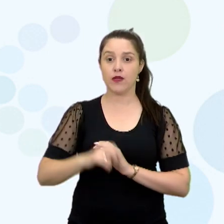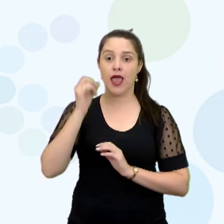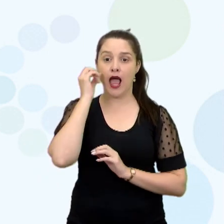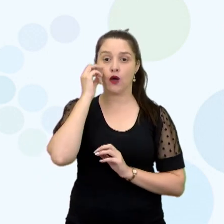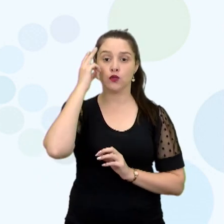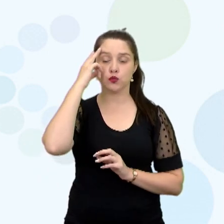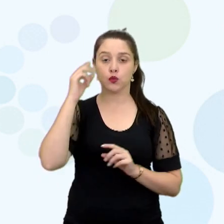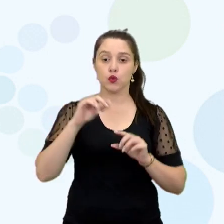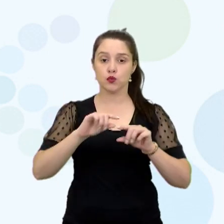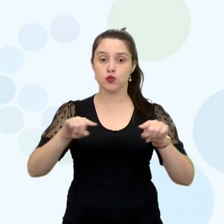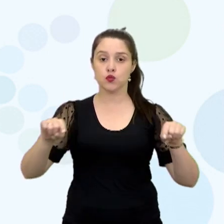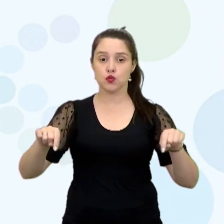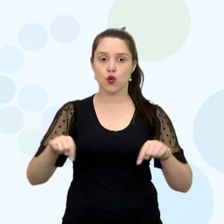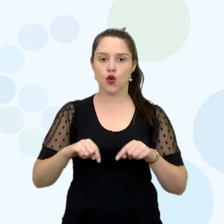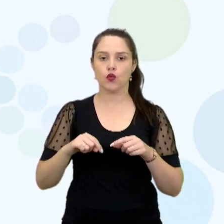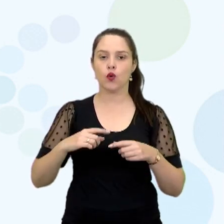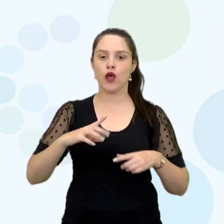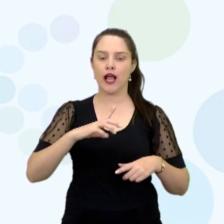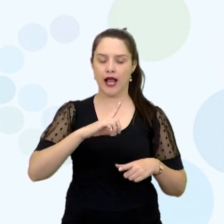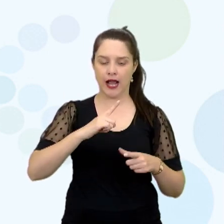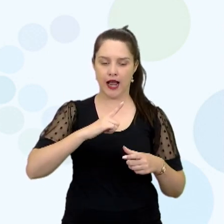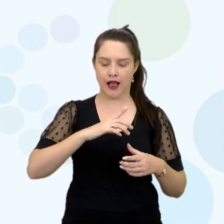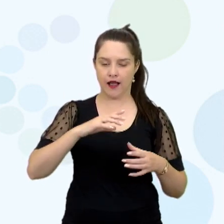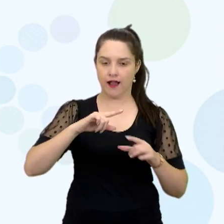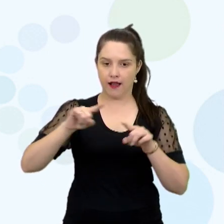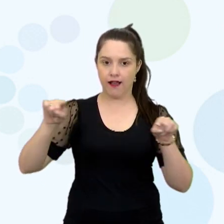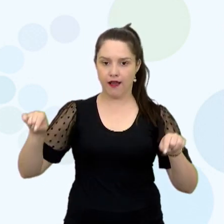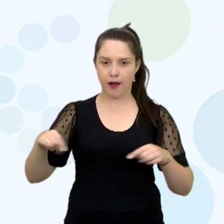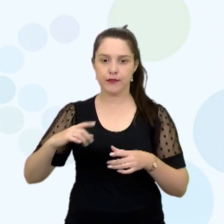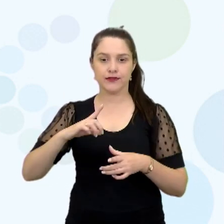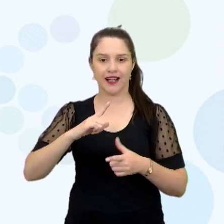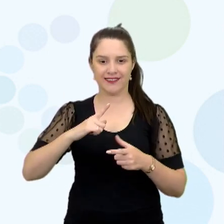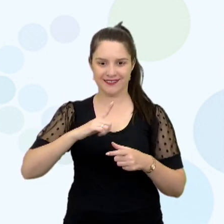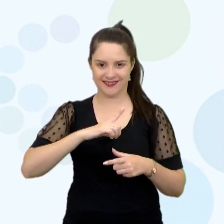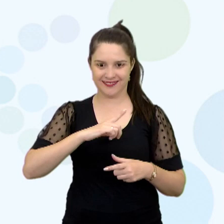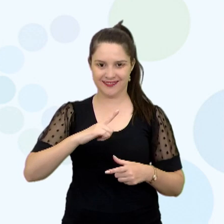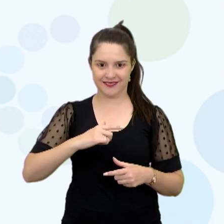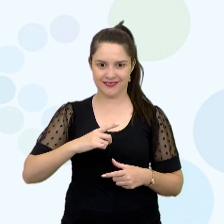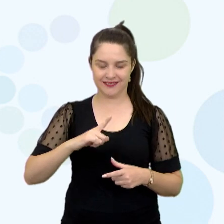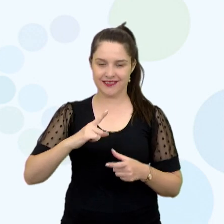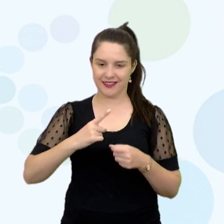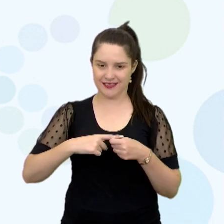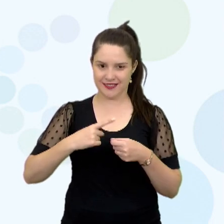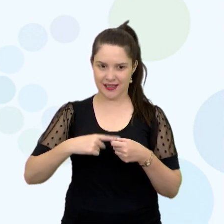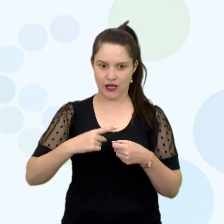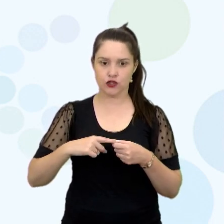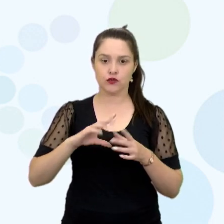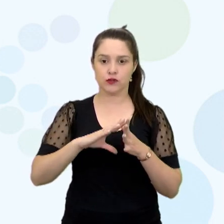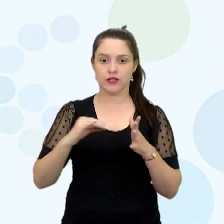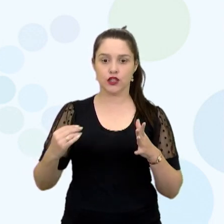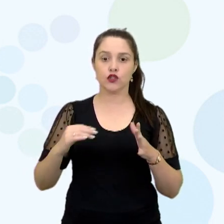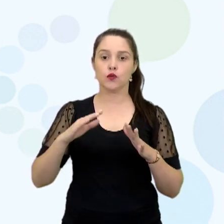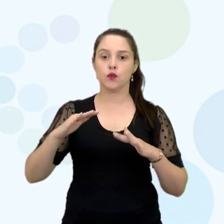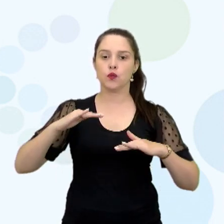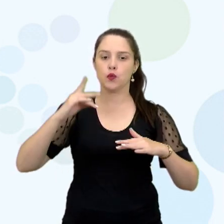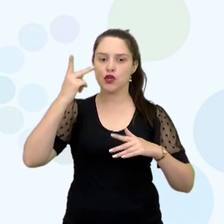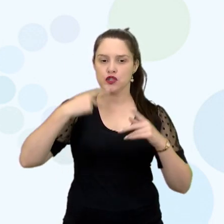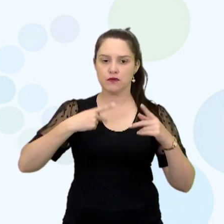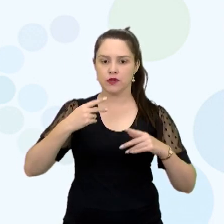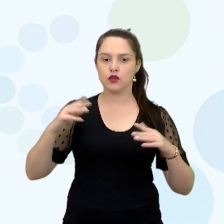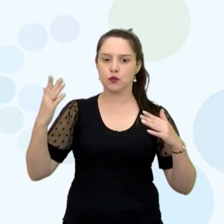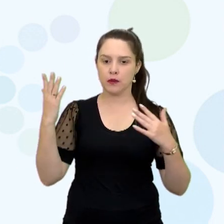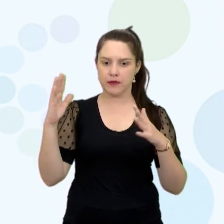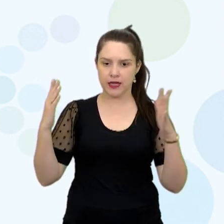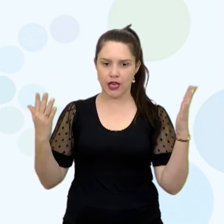solo, do campo à cidade. A unidade curricular é a de número 1, o indivíduo e o ambiente. E aí está aí o